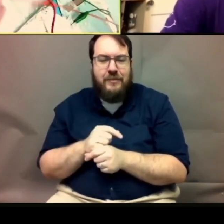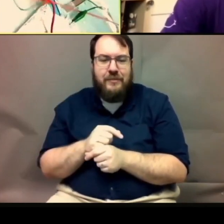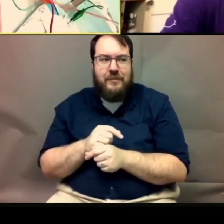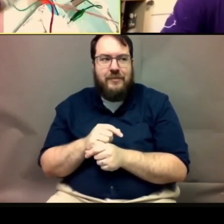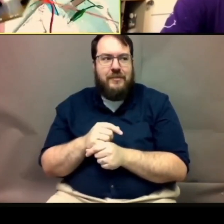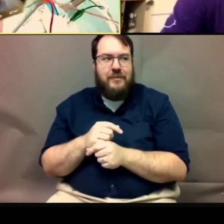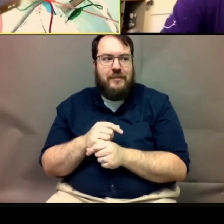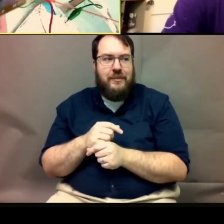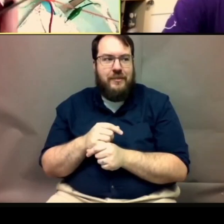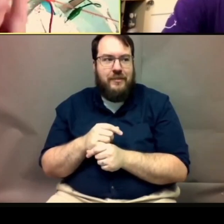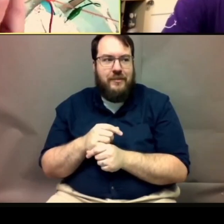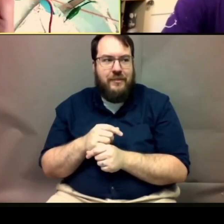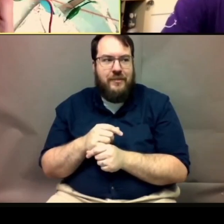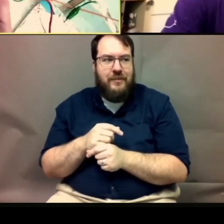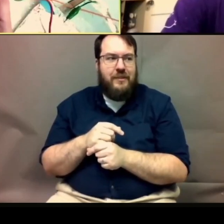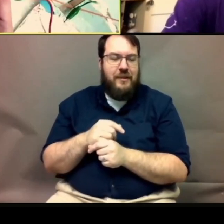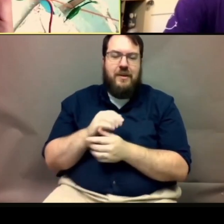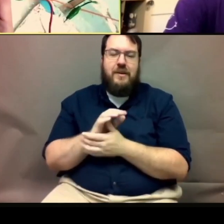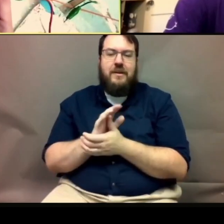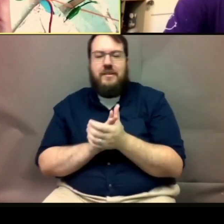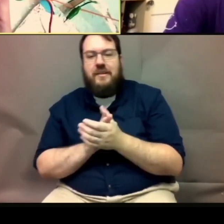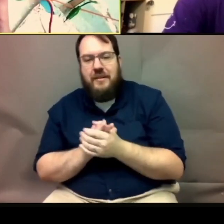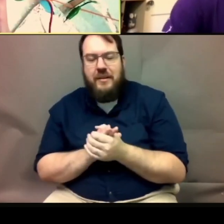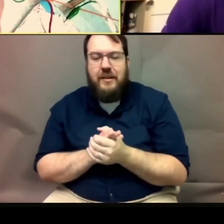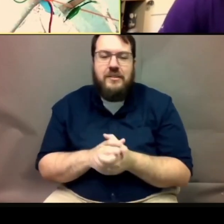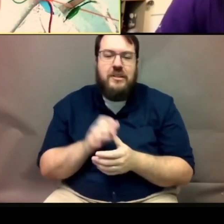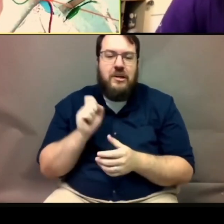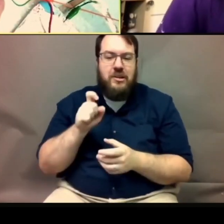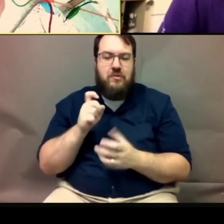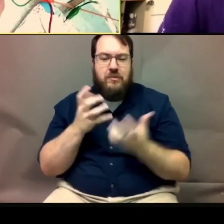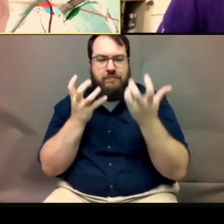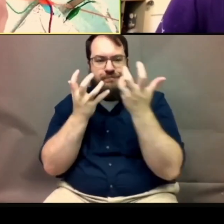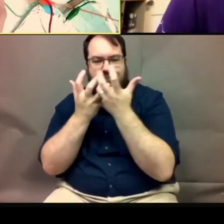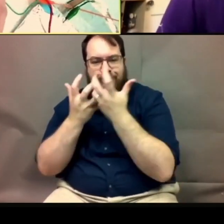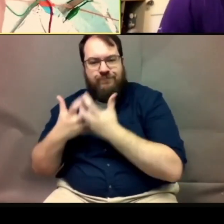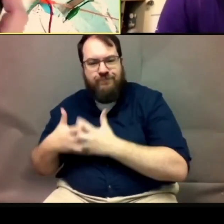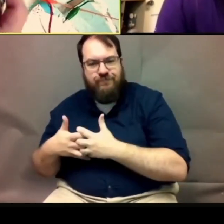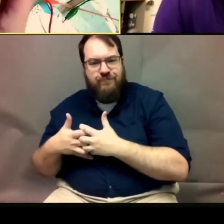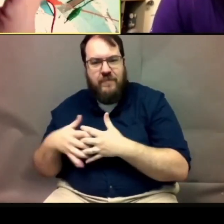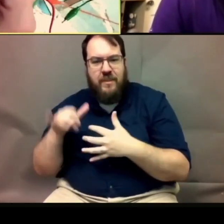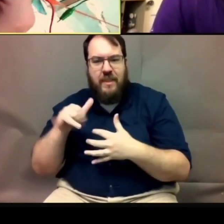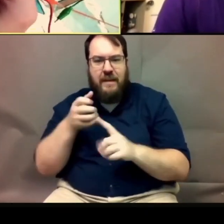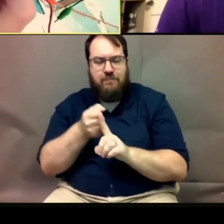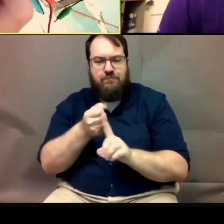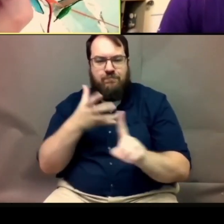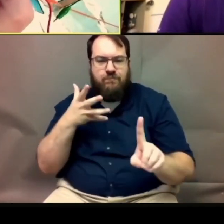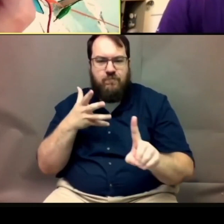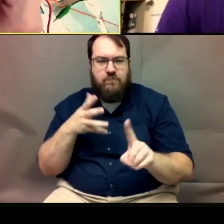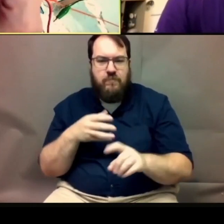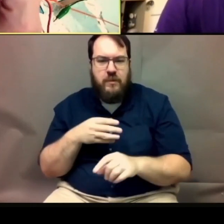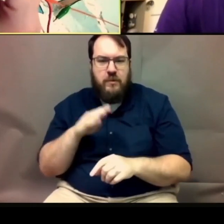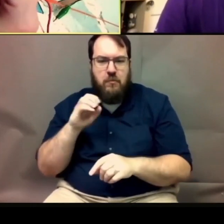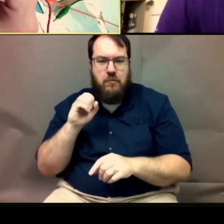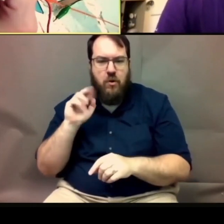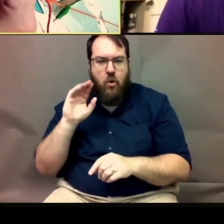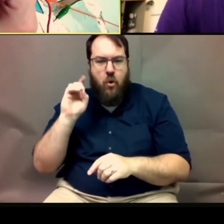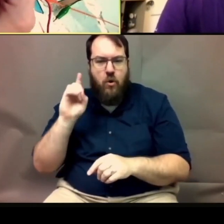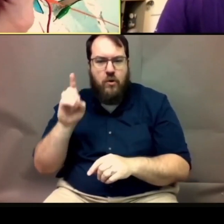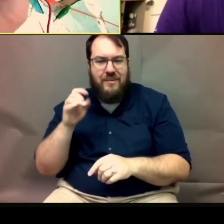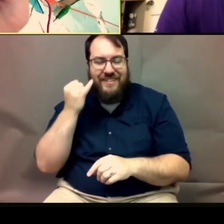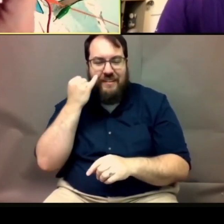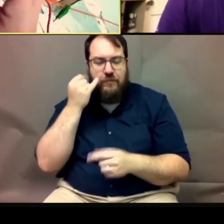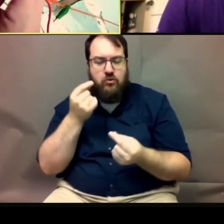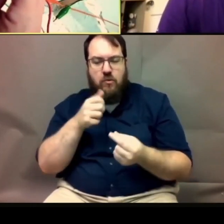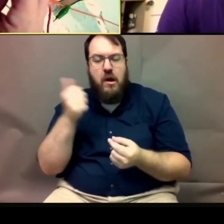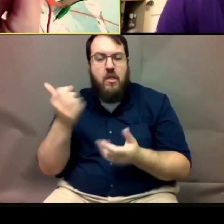nós temos aqui o trabalho do make and make e nós chamamos isso aqui de backpack 2. É uma placa de